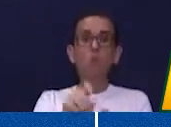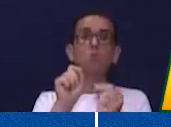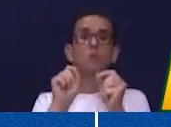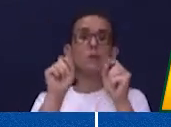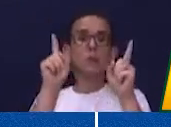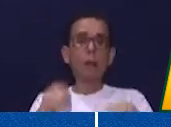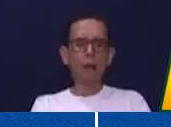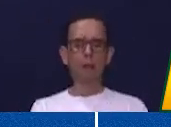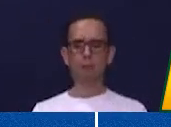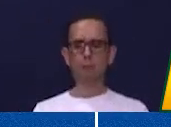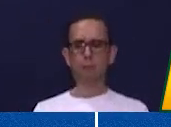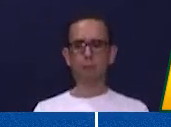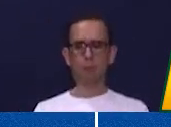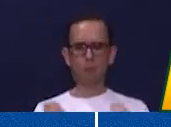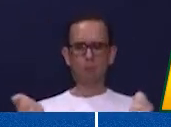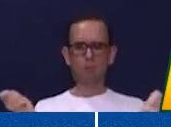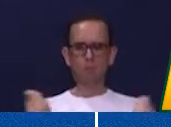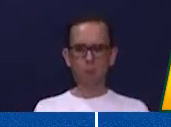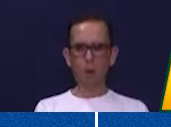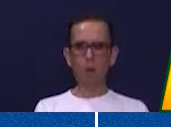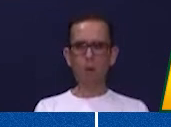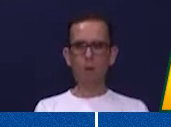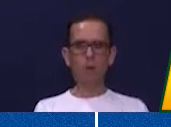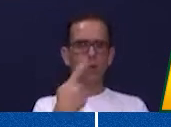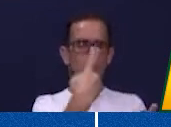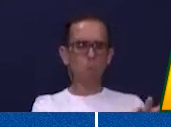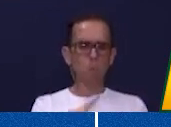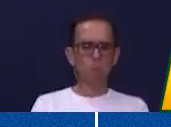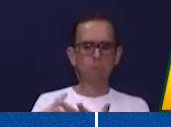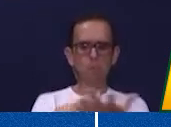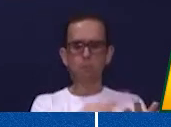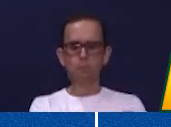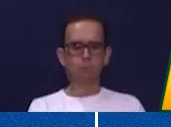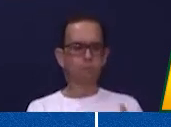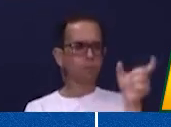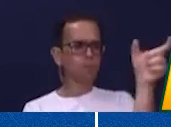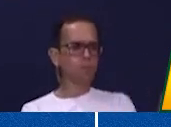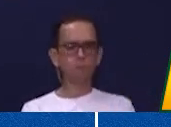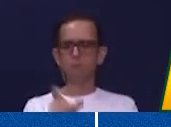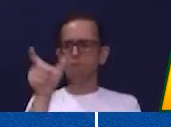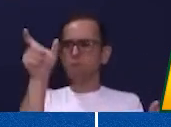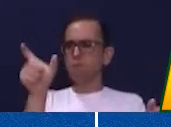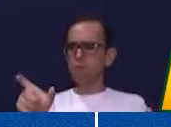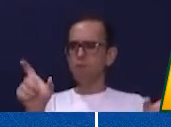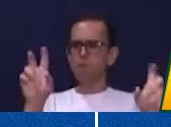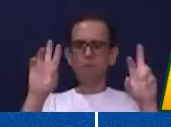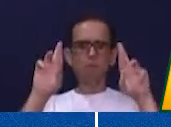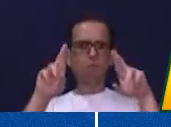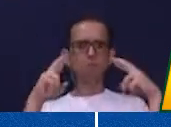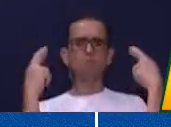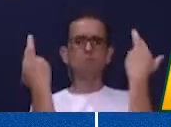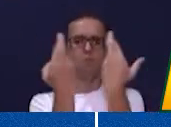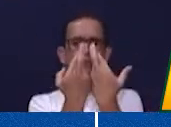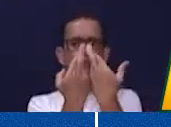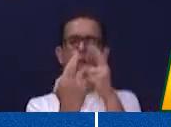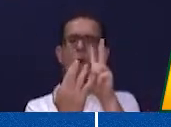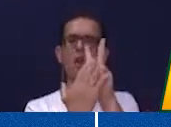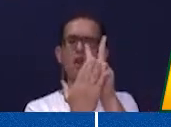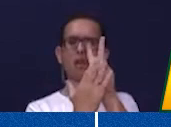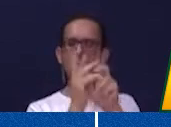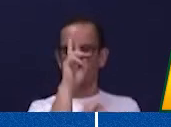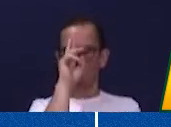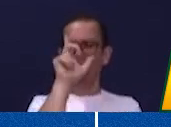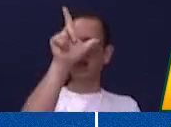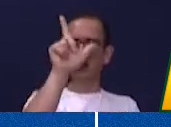será que ainda funciona aqueles acordões políticos onde os caciques se reúnem e definem como vão fazer como